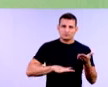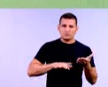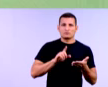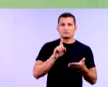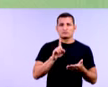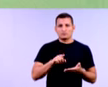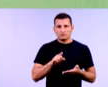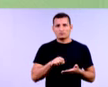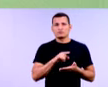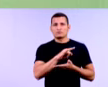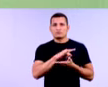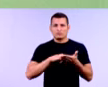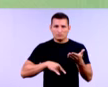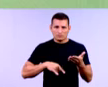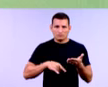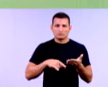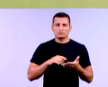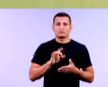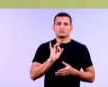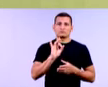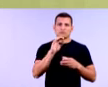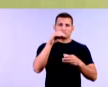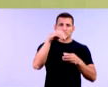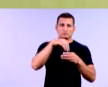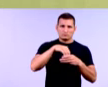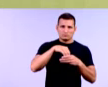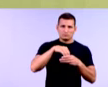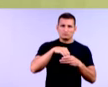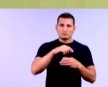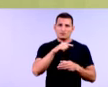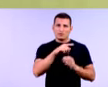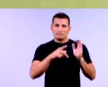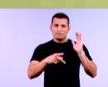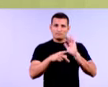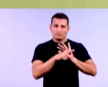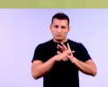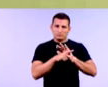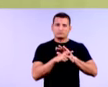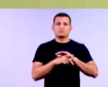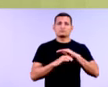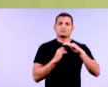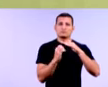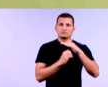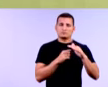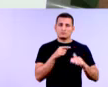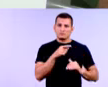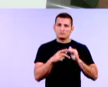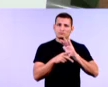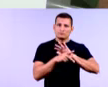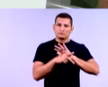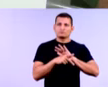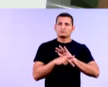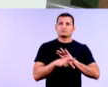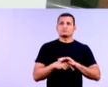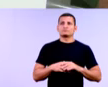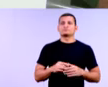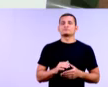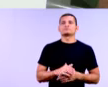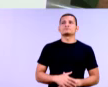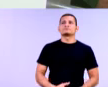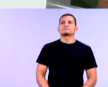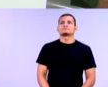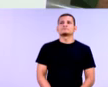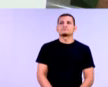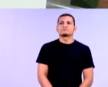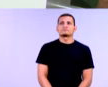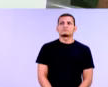né? Um tipo de documento interno daquela instituição, daquele órgão. Uhum, certo, Aí ninguém errou.